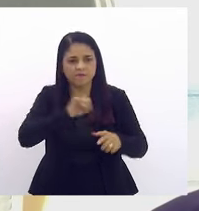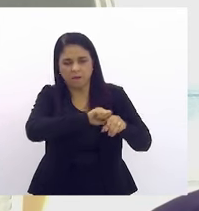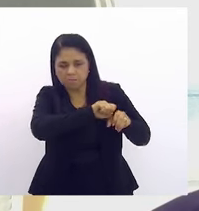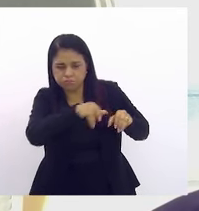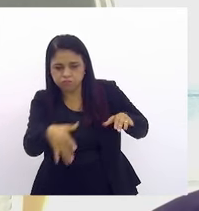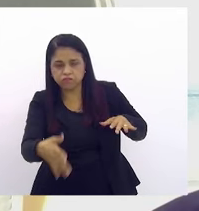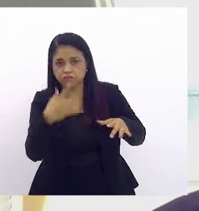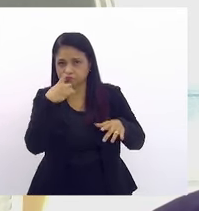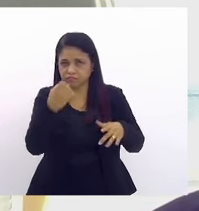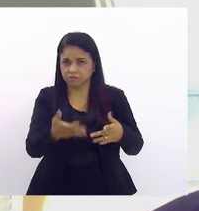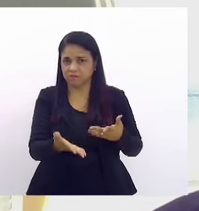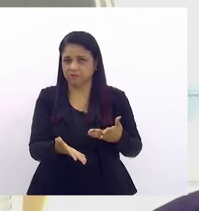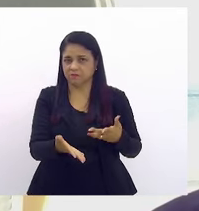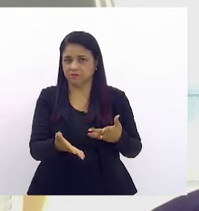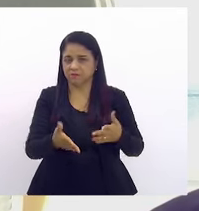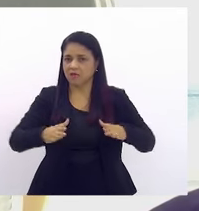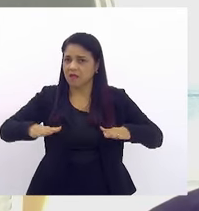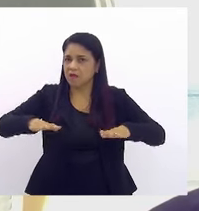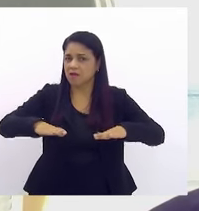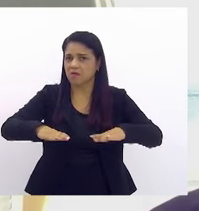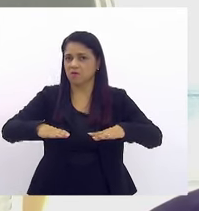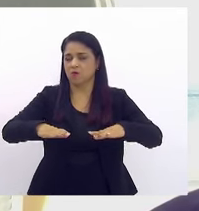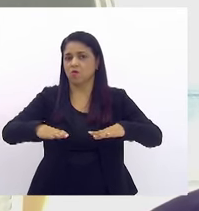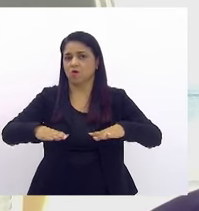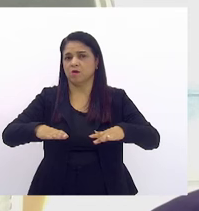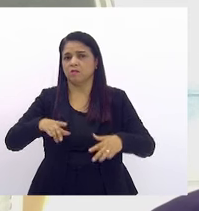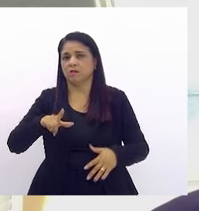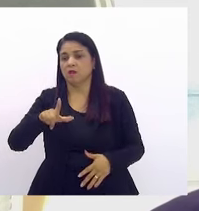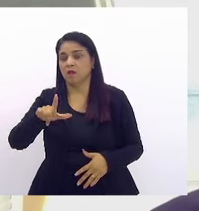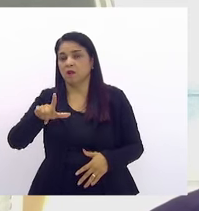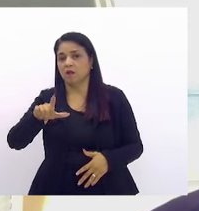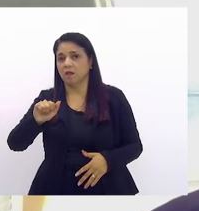tratando de um complexo lagunar e área de APA.